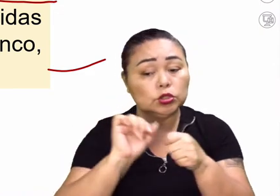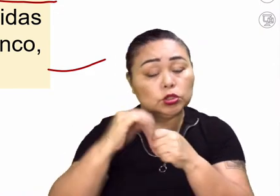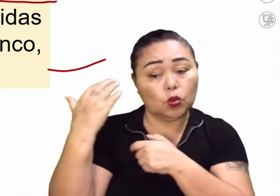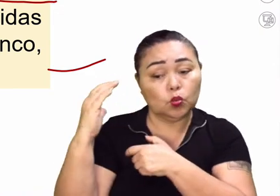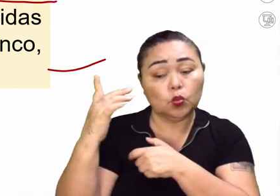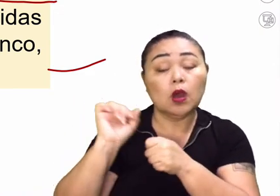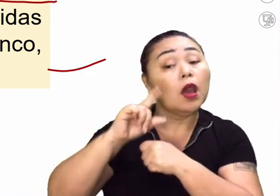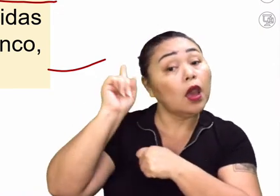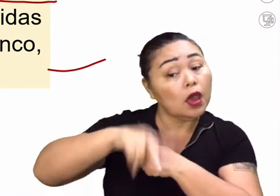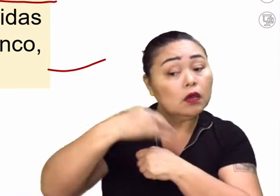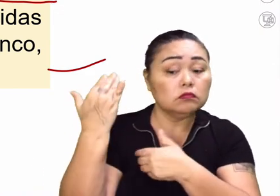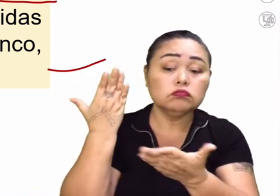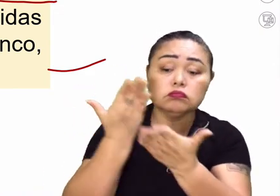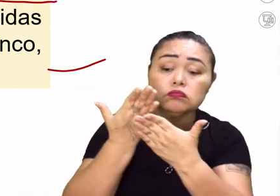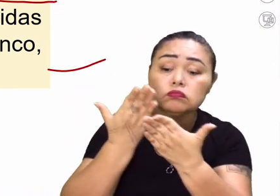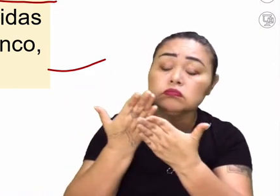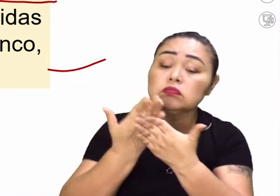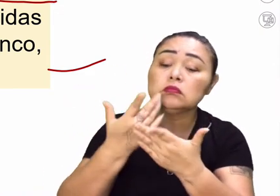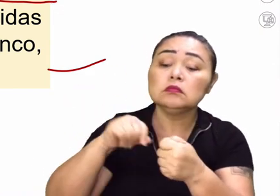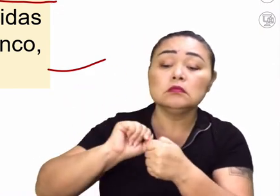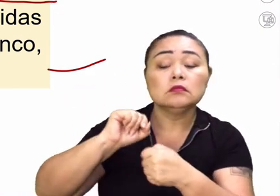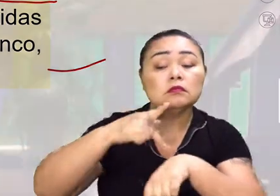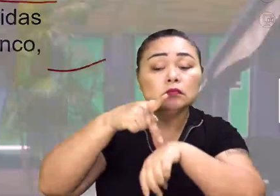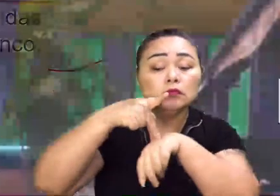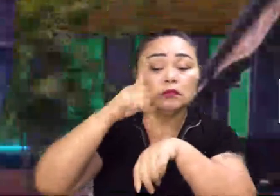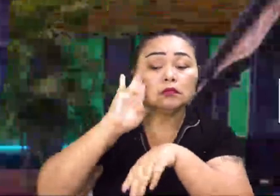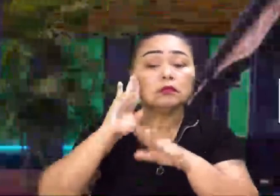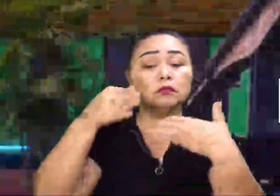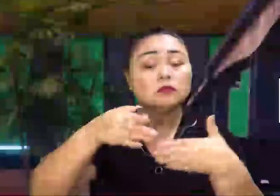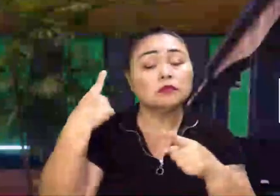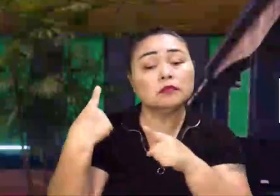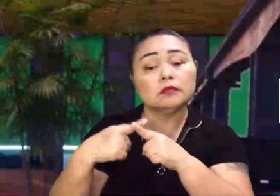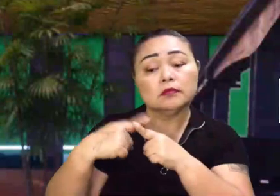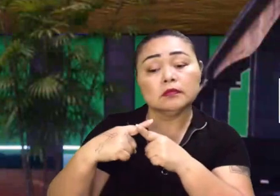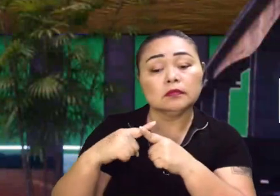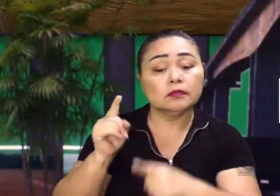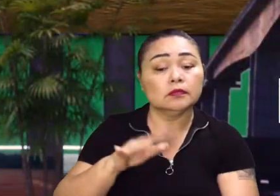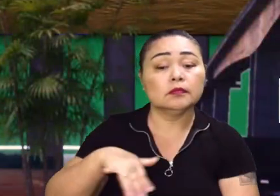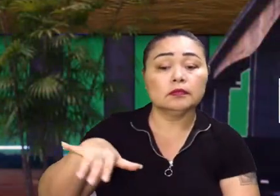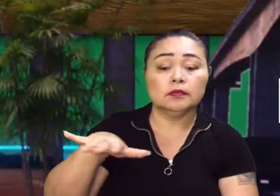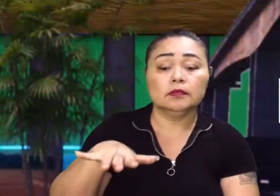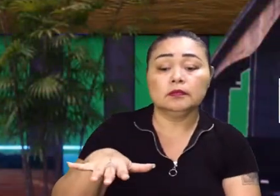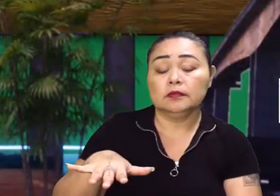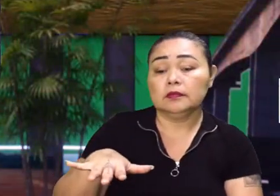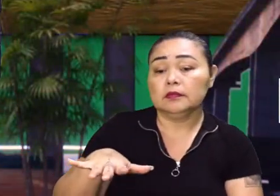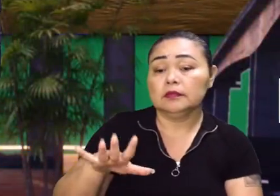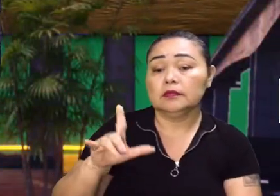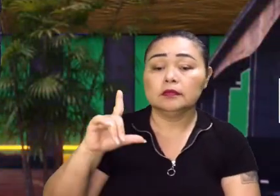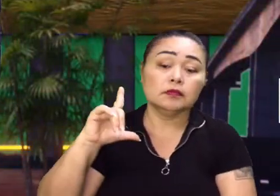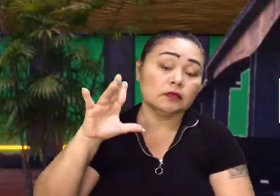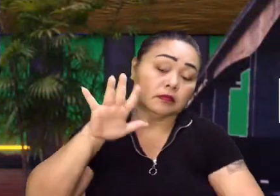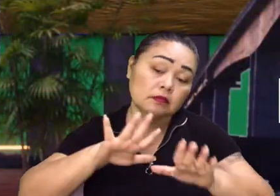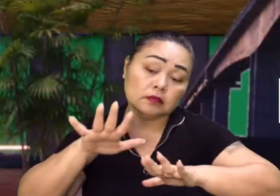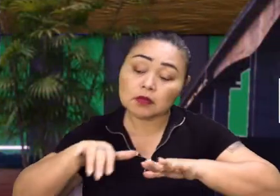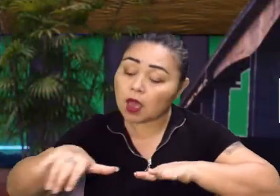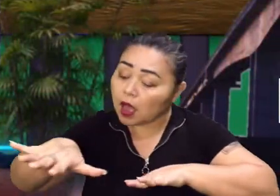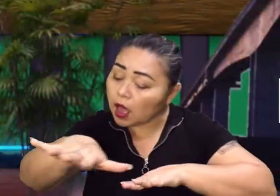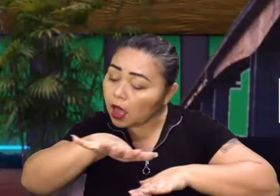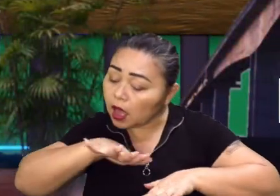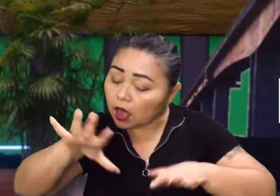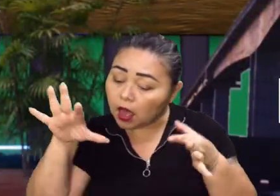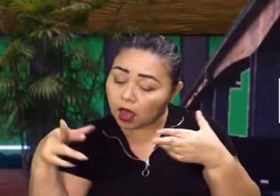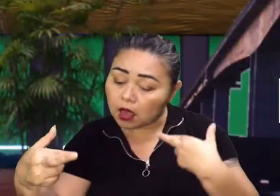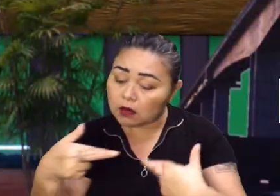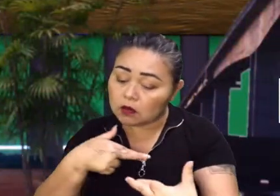estudar questão geológica de um país porque Além da questão de ver quando uma área tem